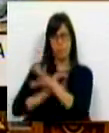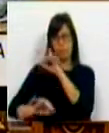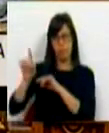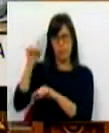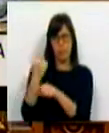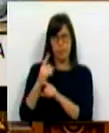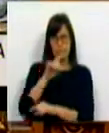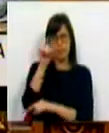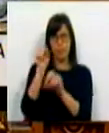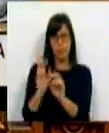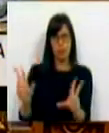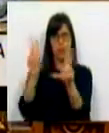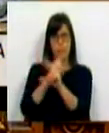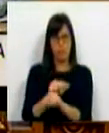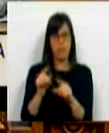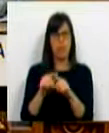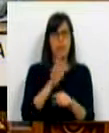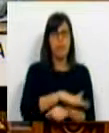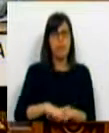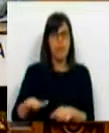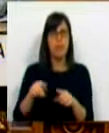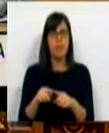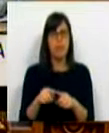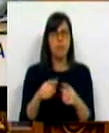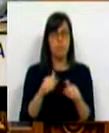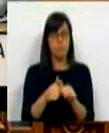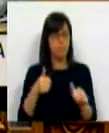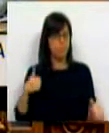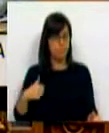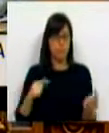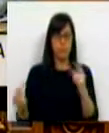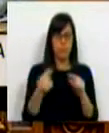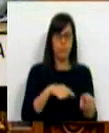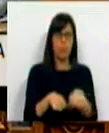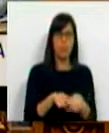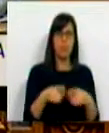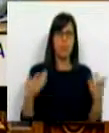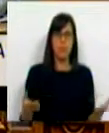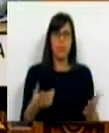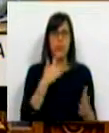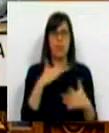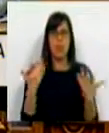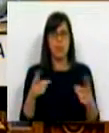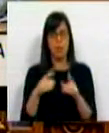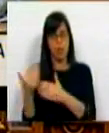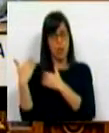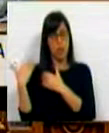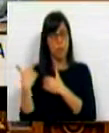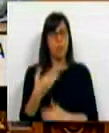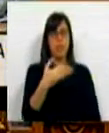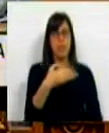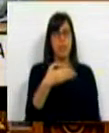de ter também as questões da inovação e da ciência, andou longe do debate político. Ou seja, sendo ele responsável